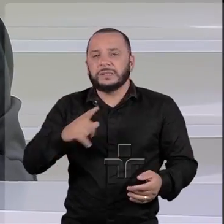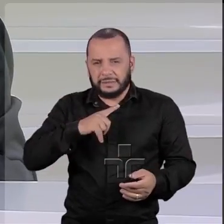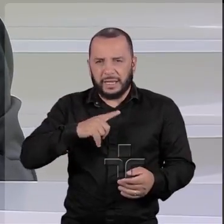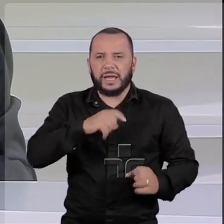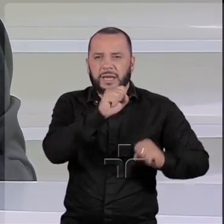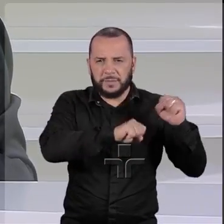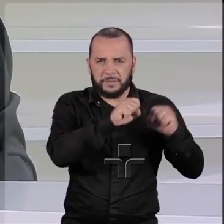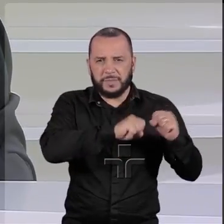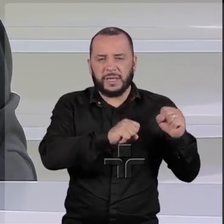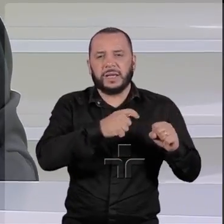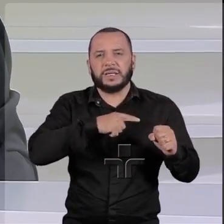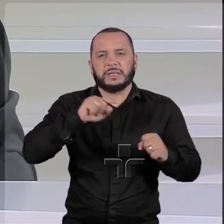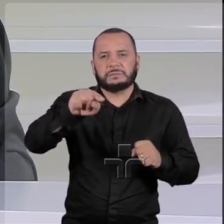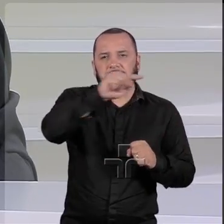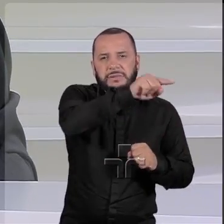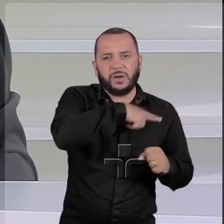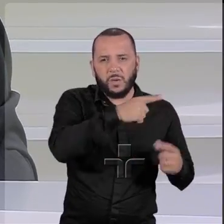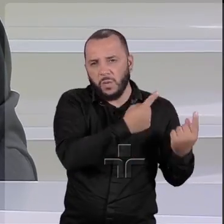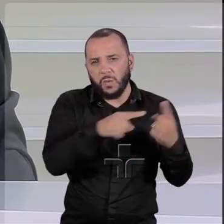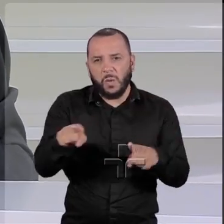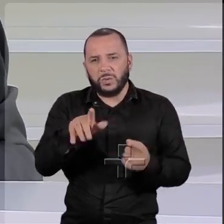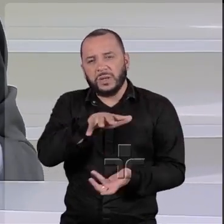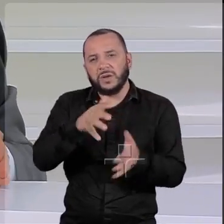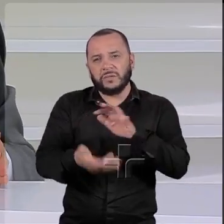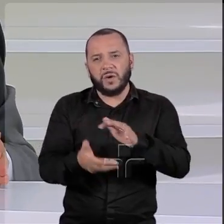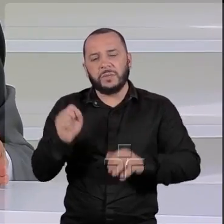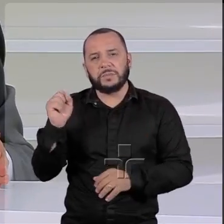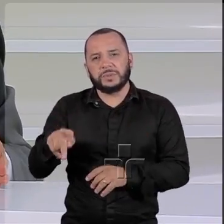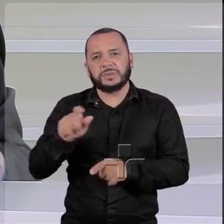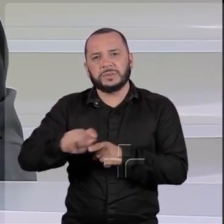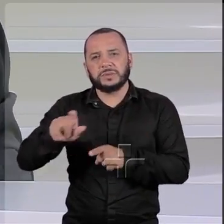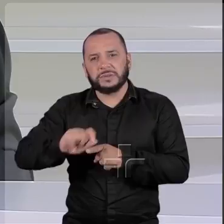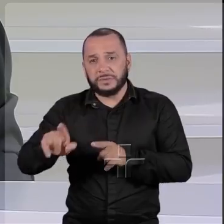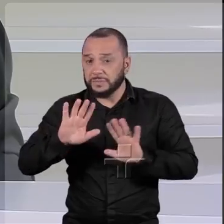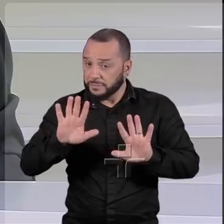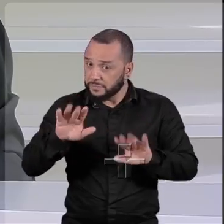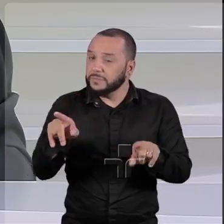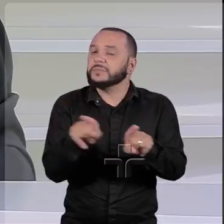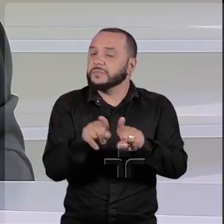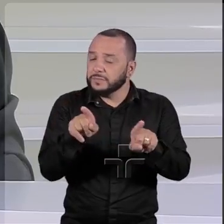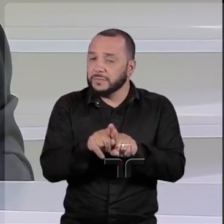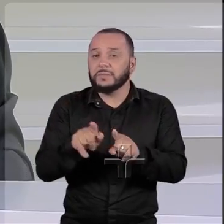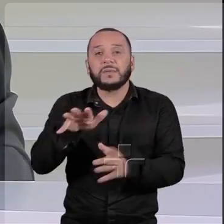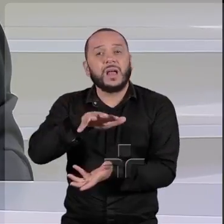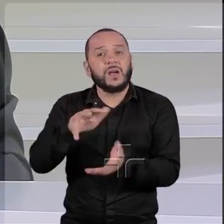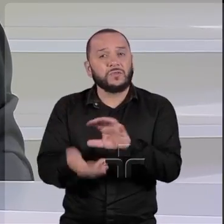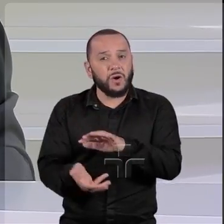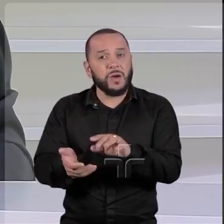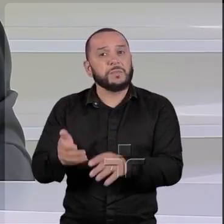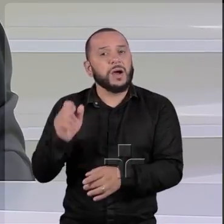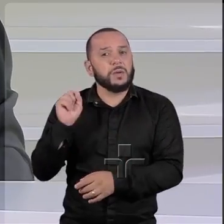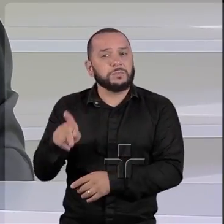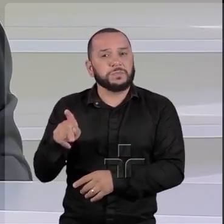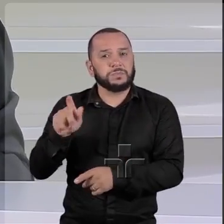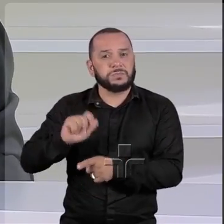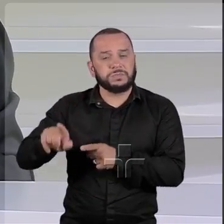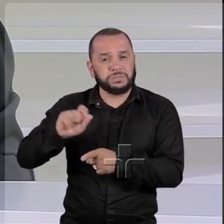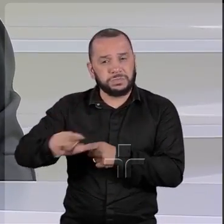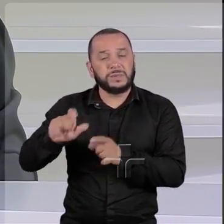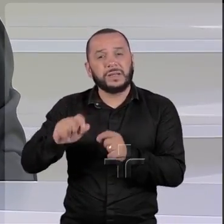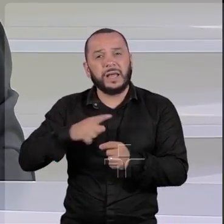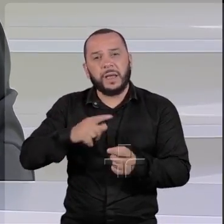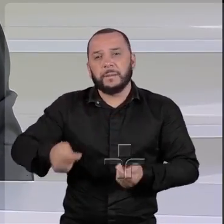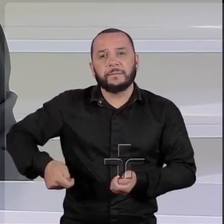contra essa reforma. E aqui cabe levantar um ponto que a gente não discutiu ainda, é que essa reforma, ela combate